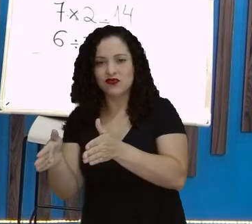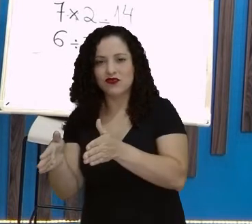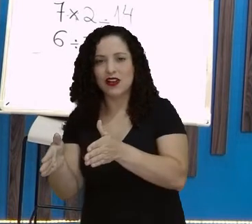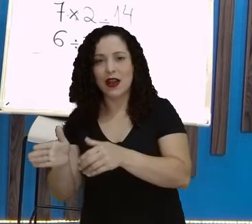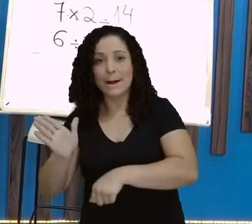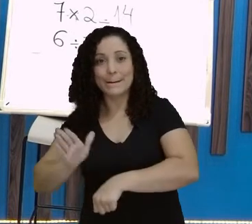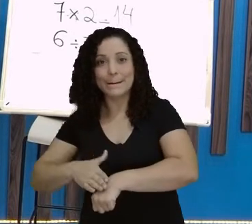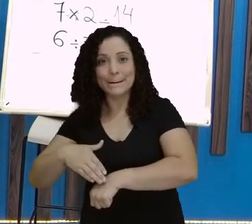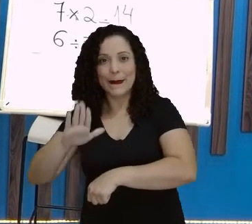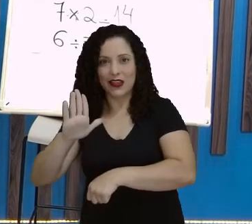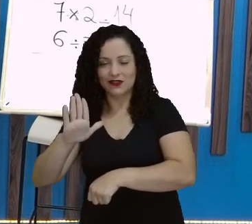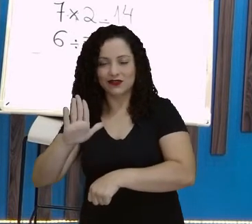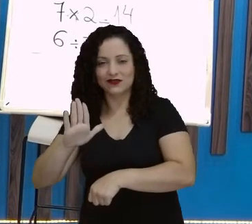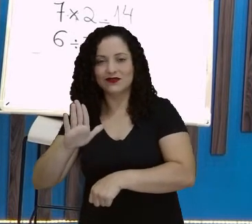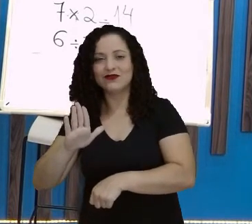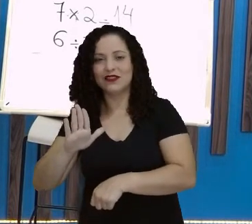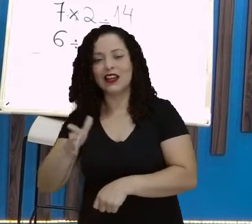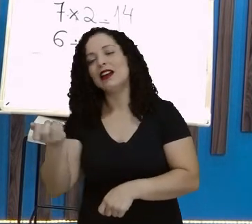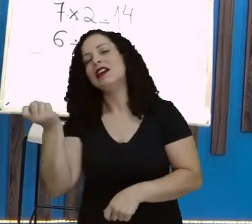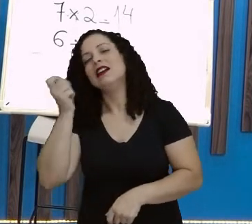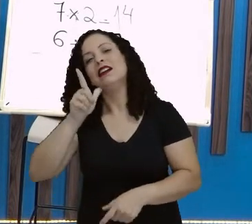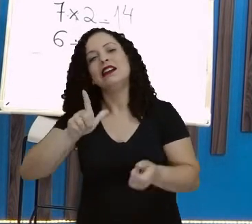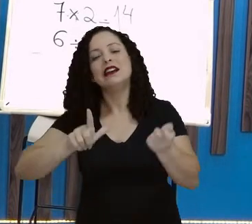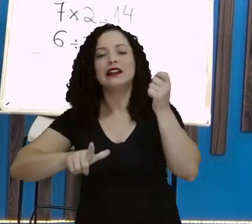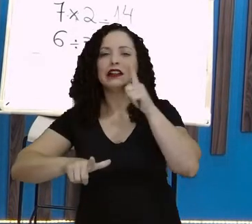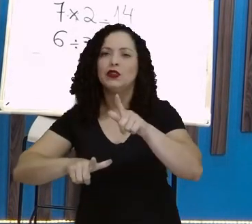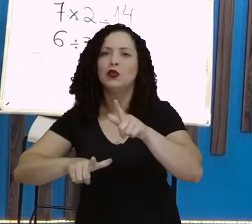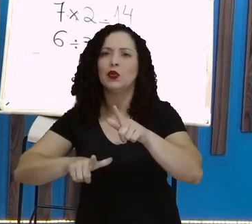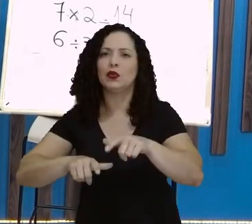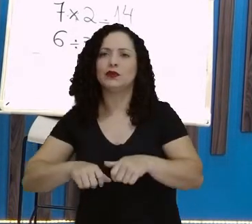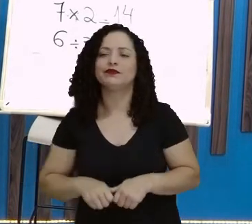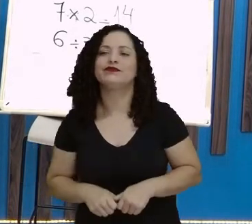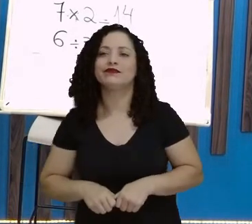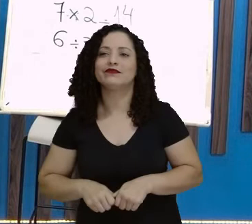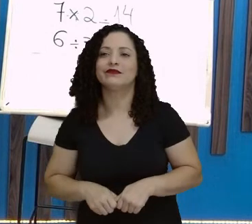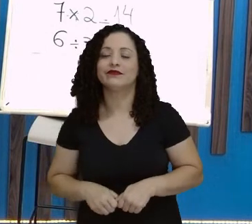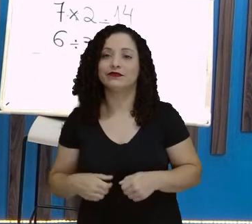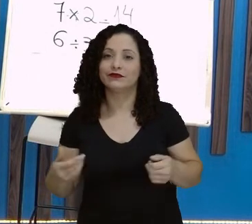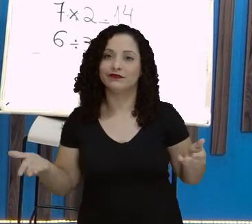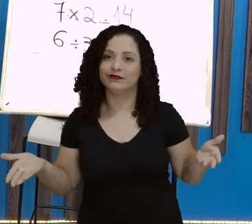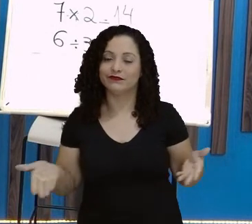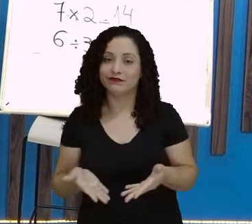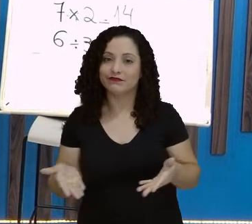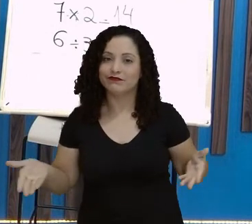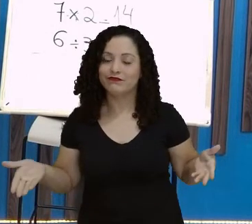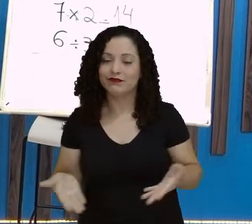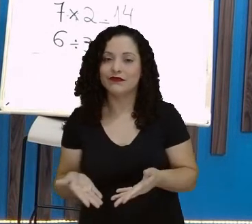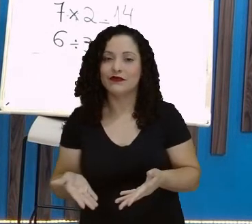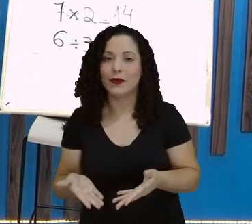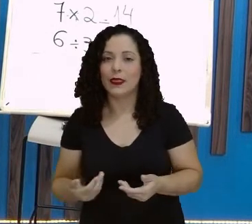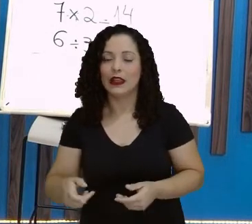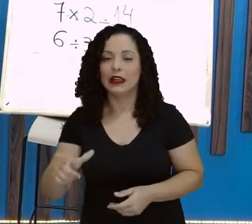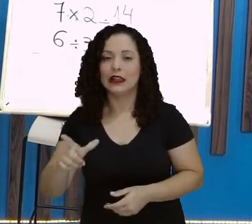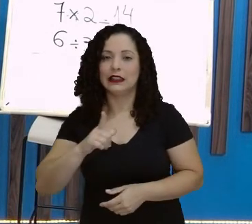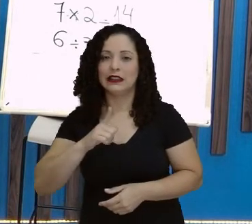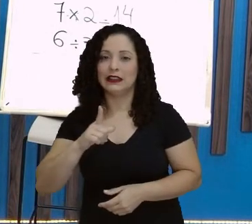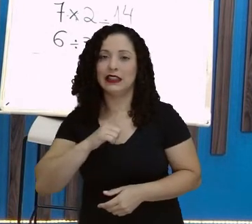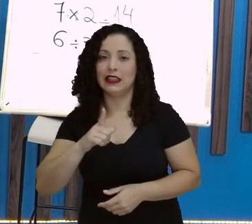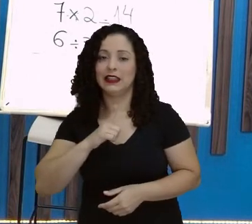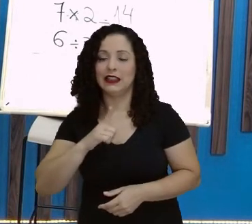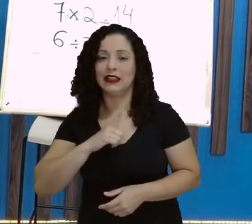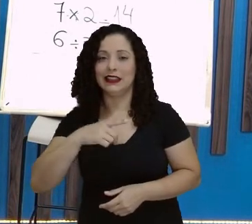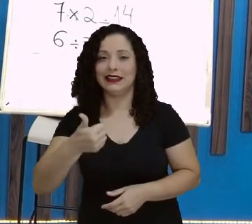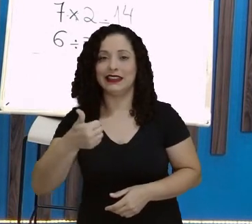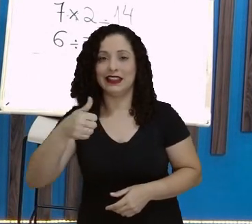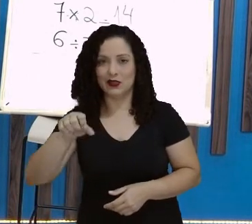jogo, ele ganhou algumas, que eu não sei quantas são, que é exatamente o que o problema quer saber. E ele ficou aí no final